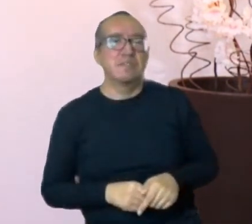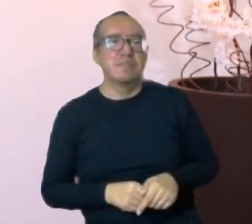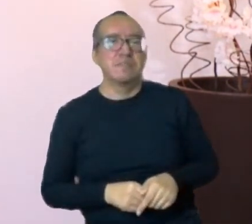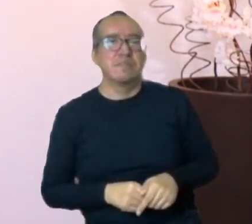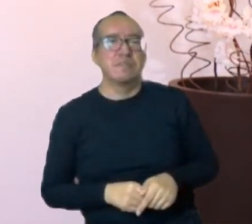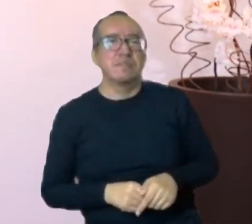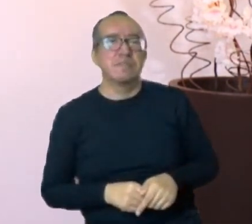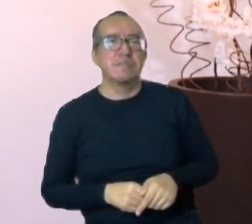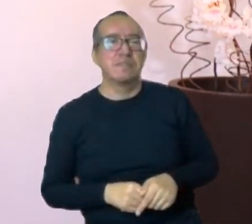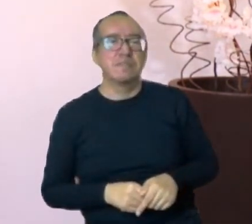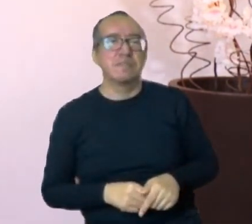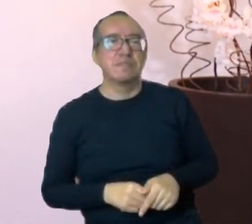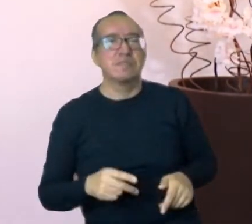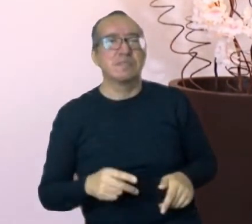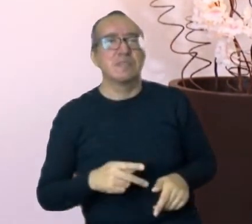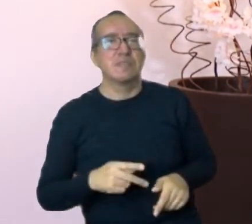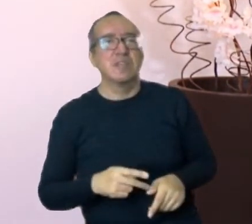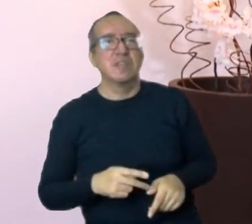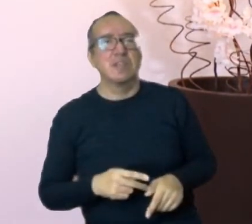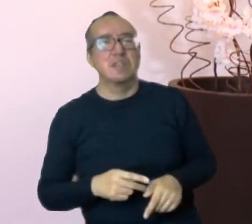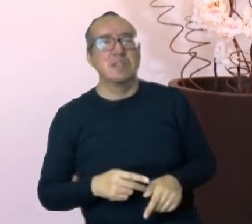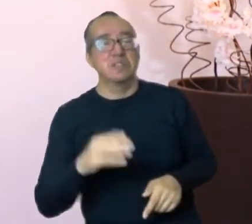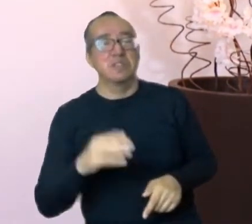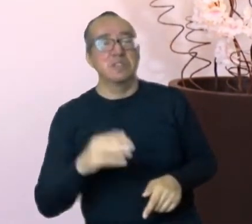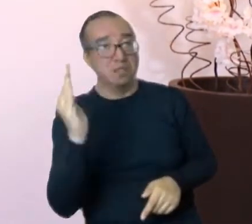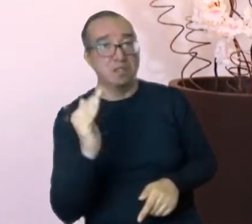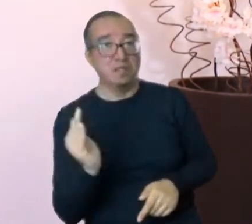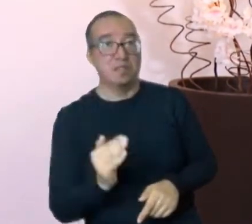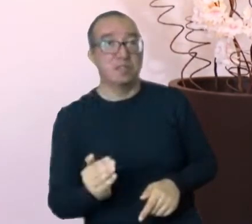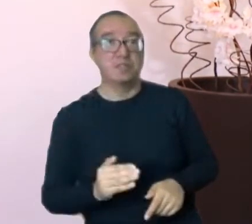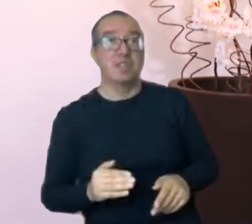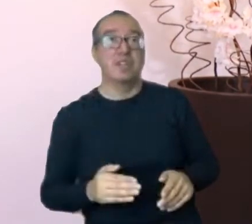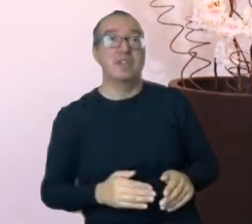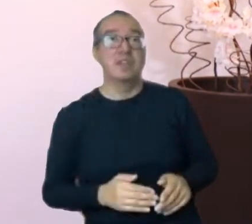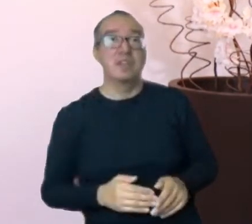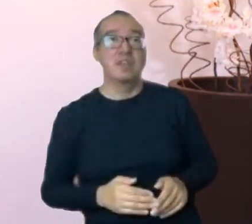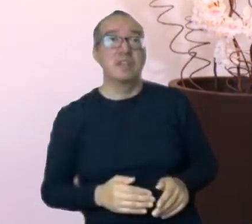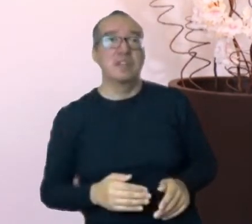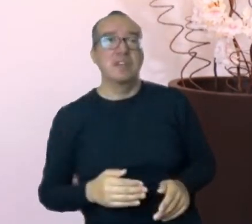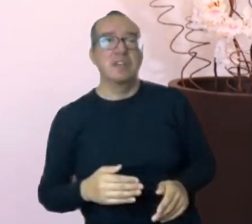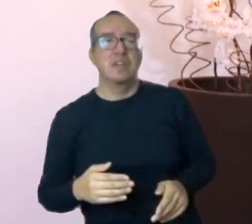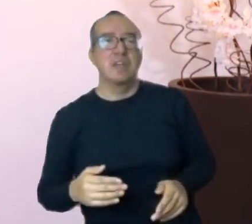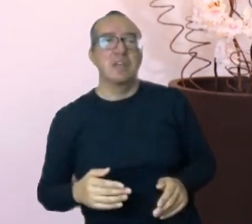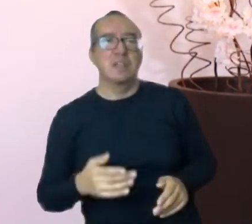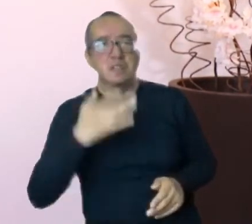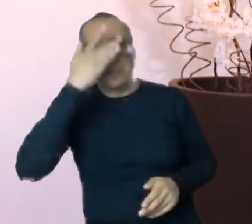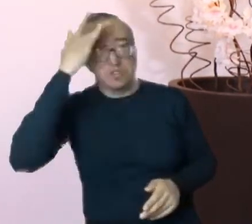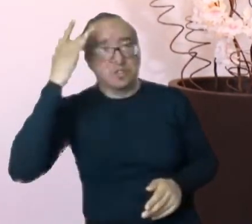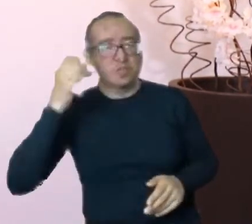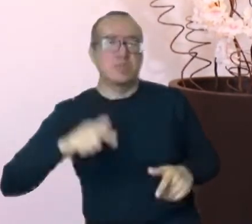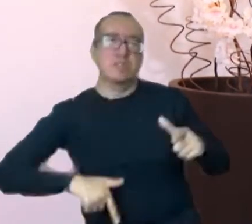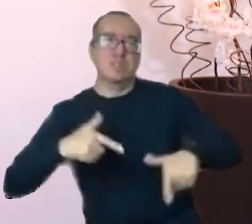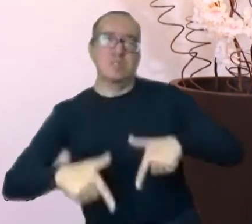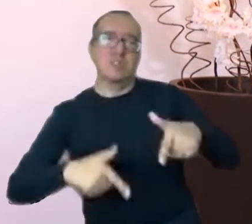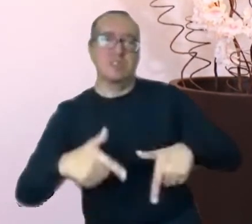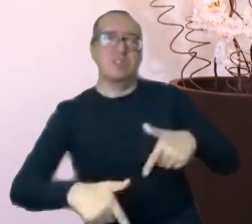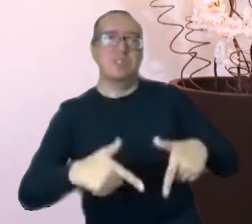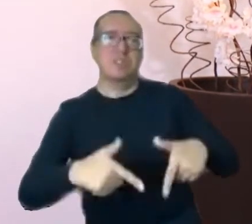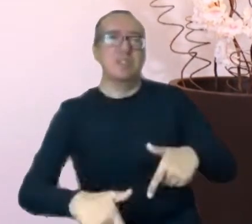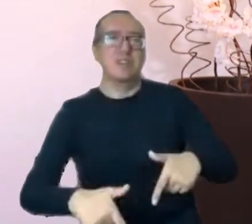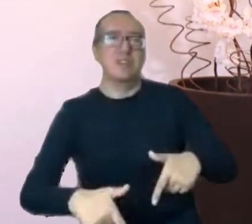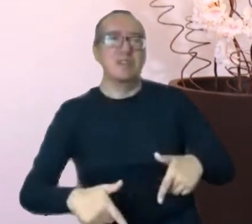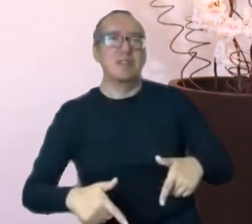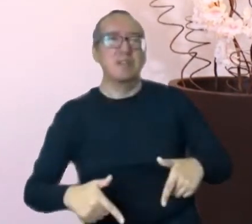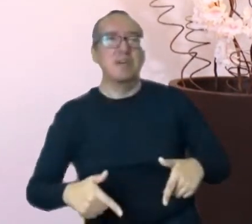Seus voluntários levam amor, alegria e fé a essas pessoas através